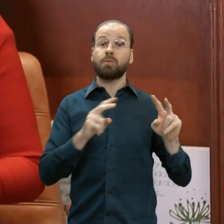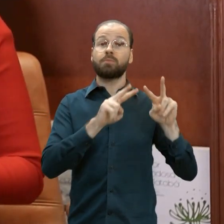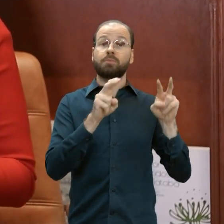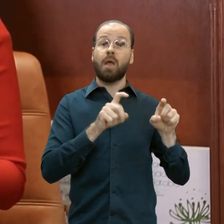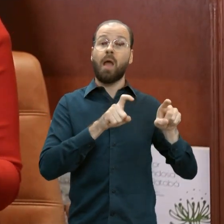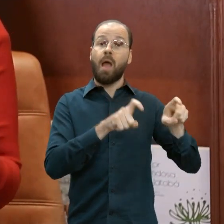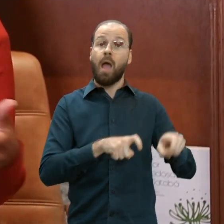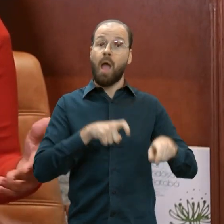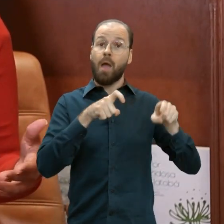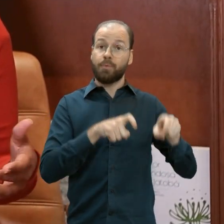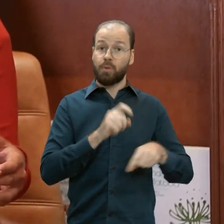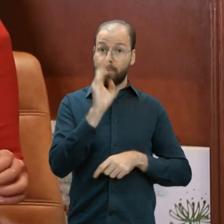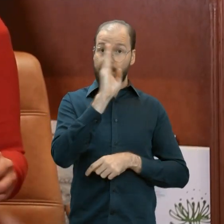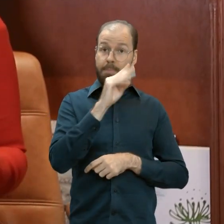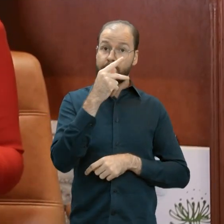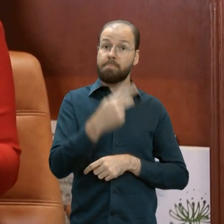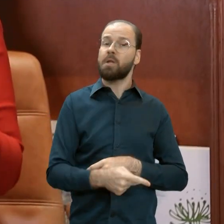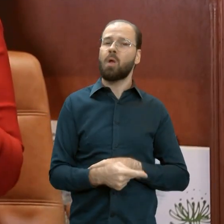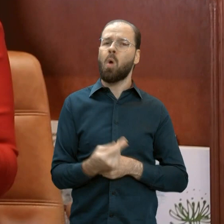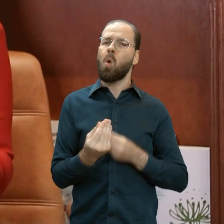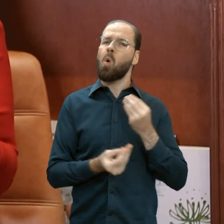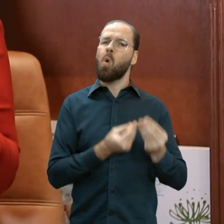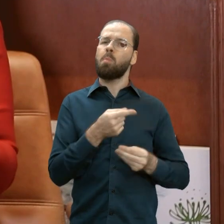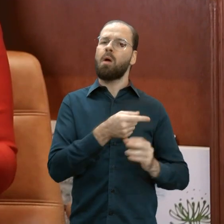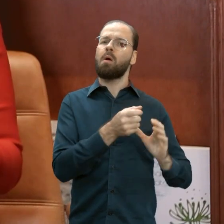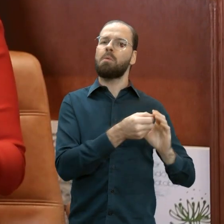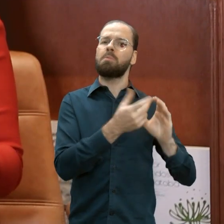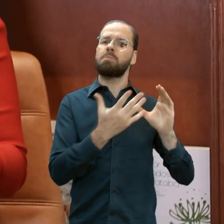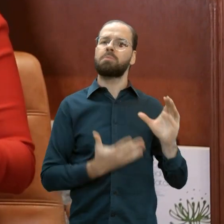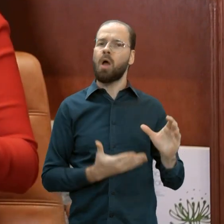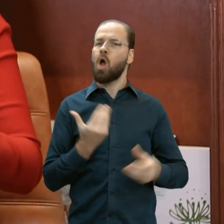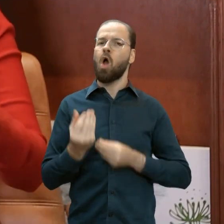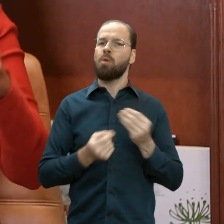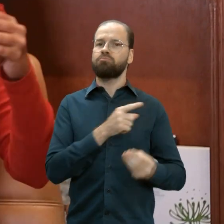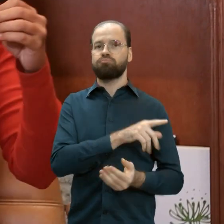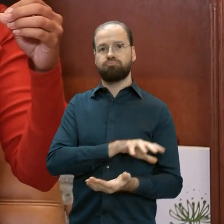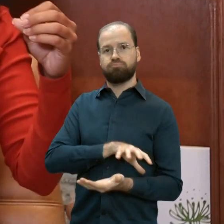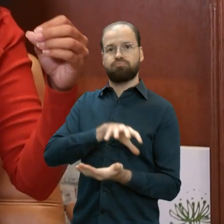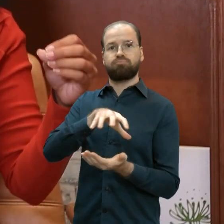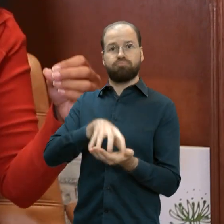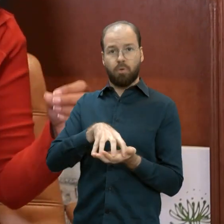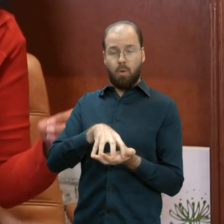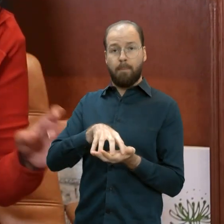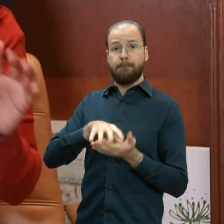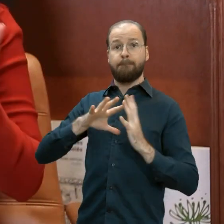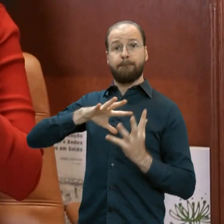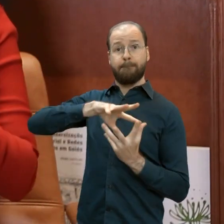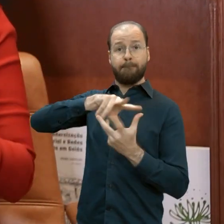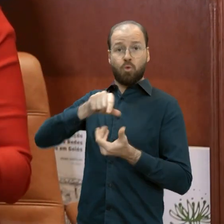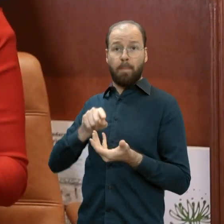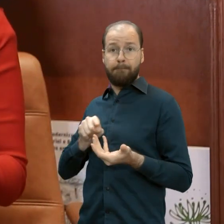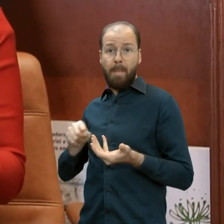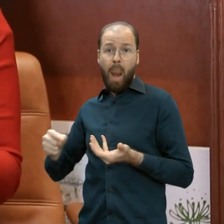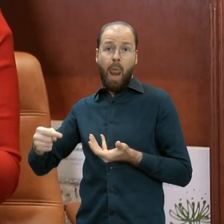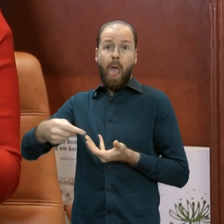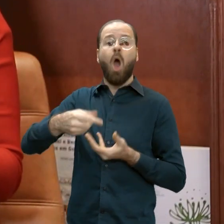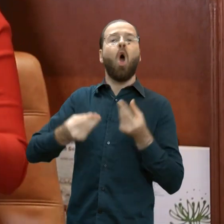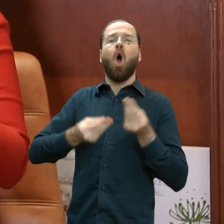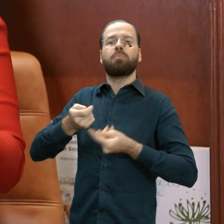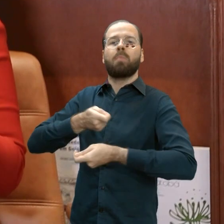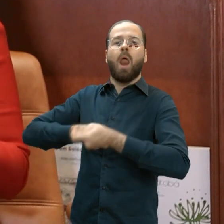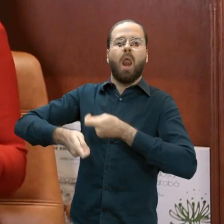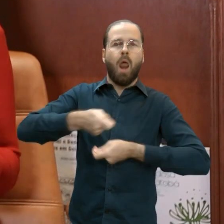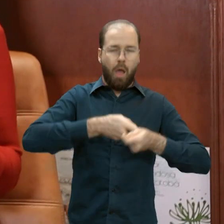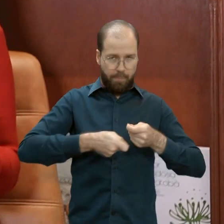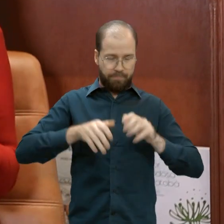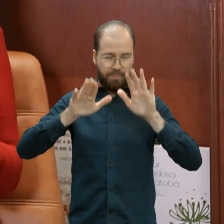brasileira, como se caracteriza, como que é o setor frente ao cenário internacional, então fica com a gente.